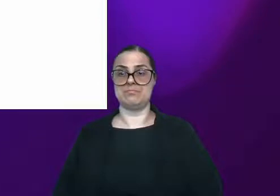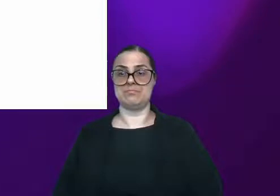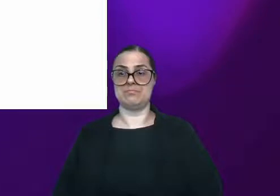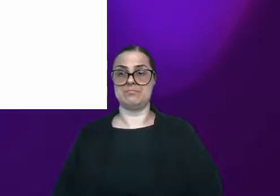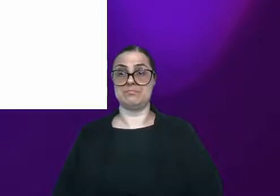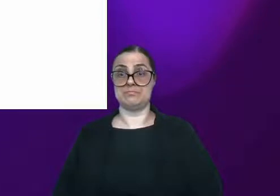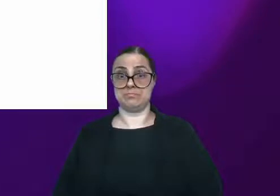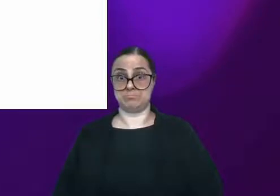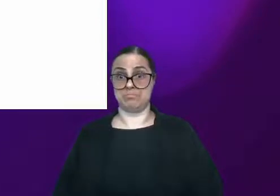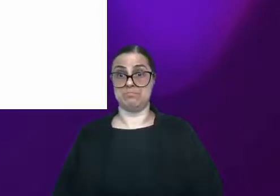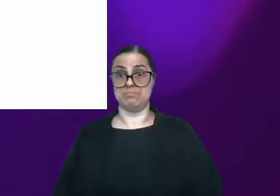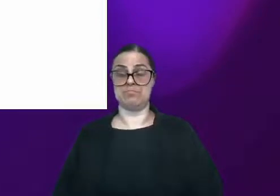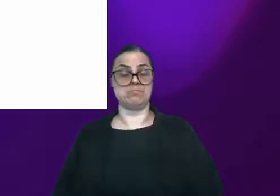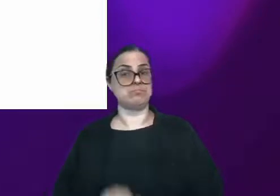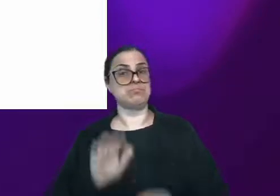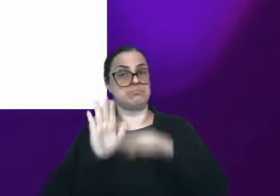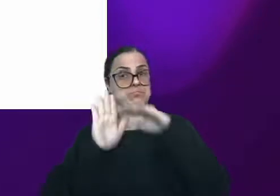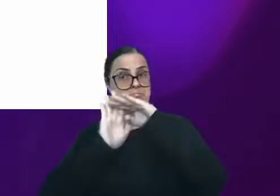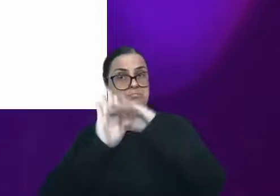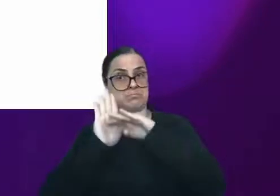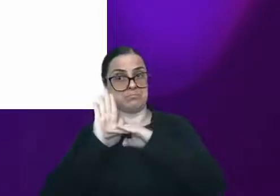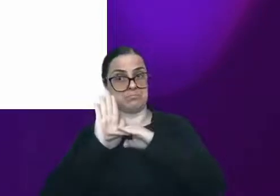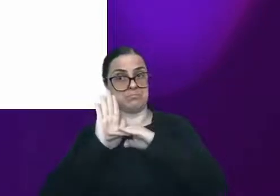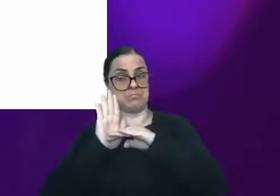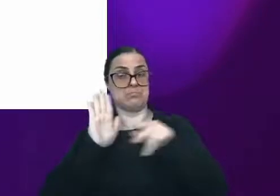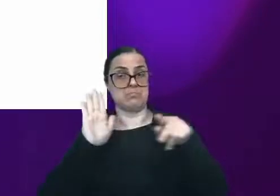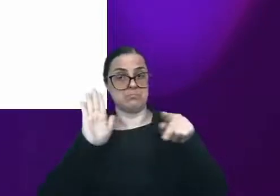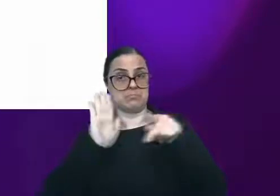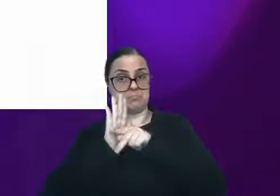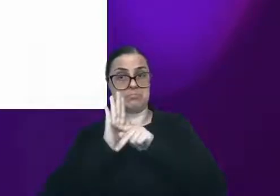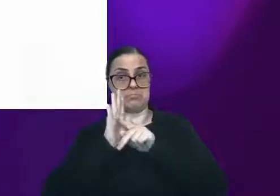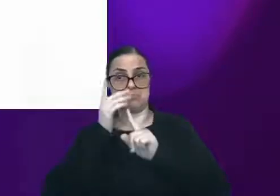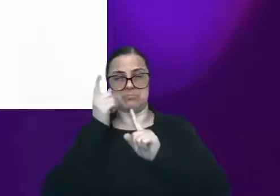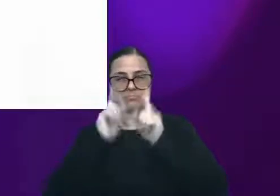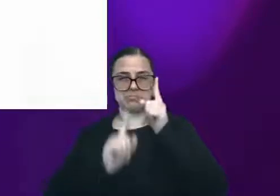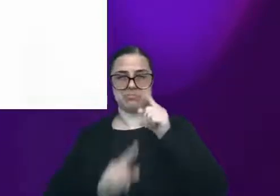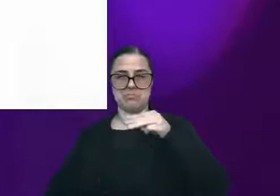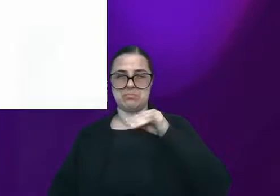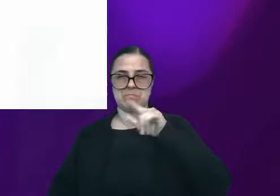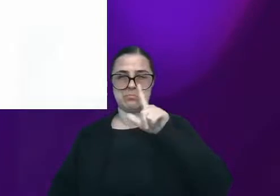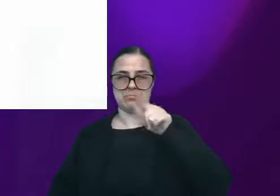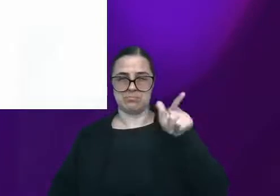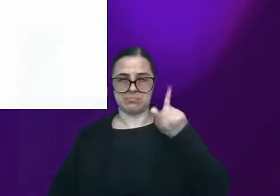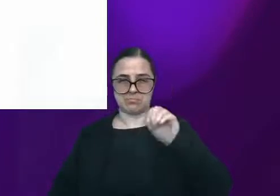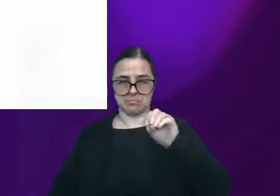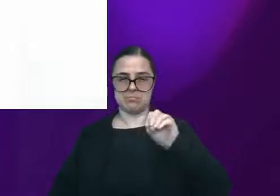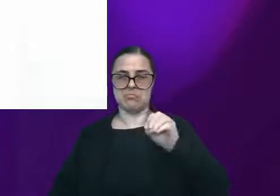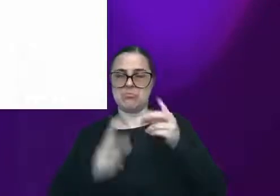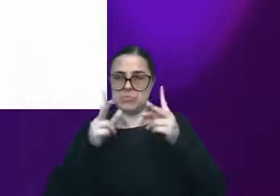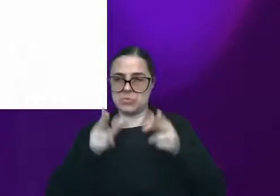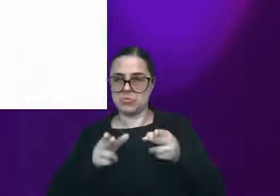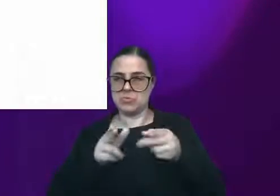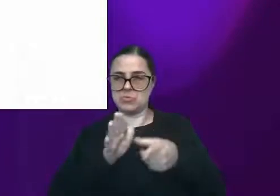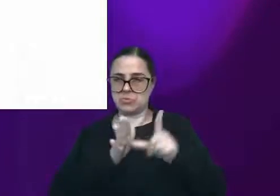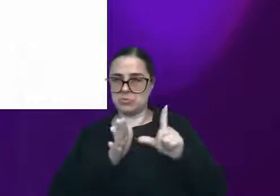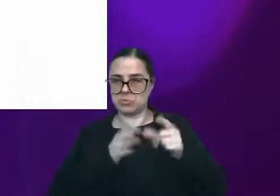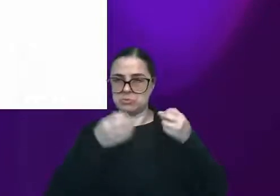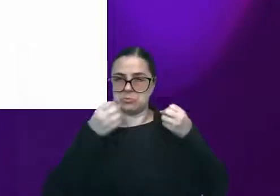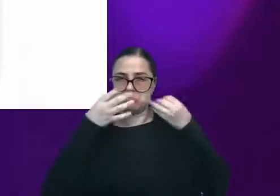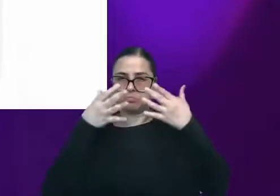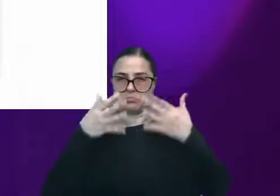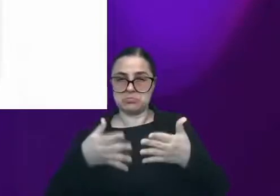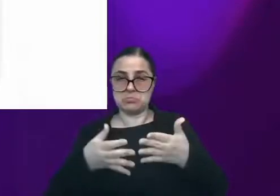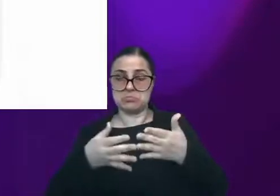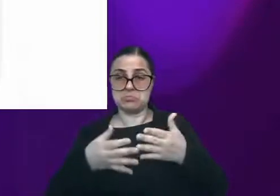Então, dentro dos critérios de Milão, exatamente como estava descrito, né, um nódulo de até 5 centímetros ou